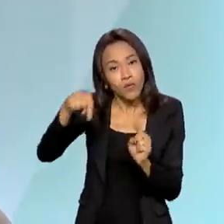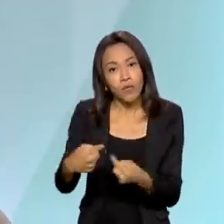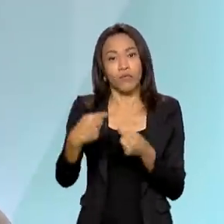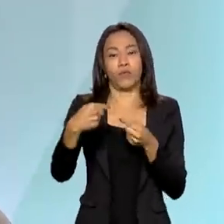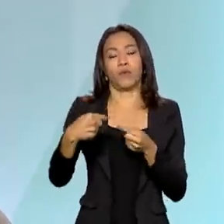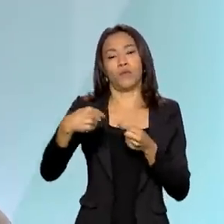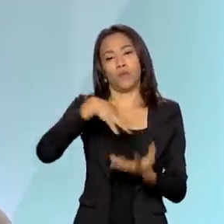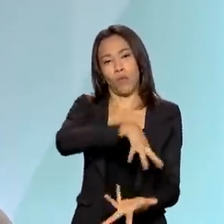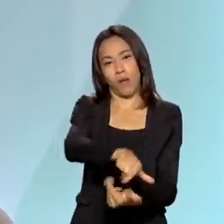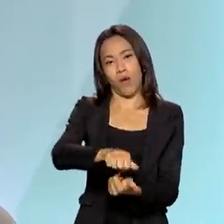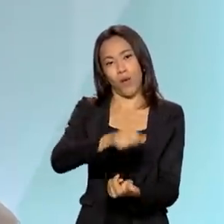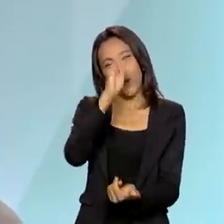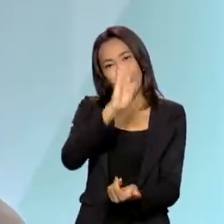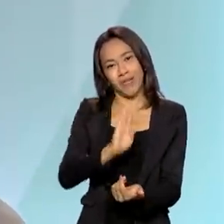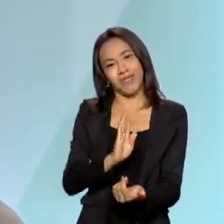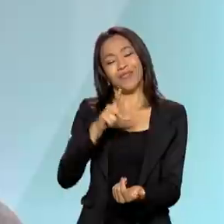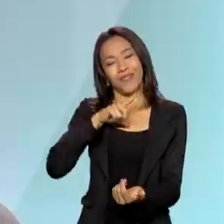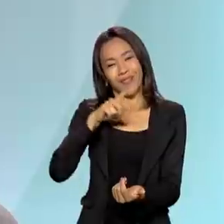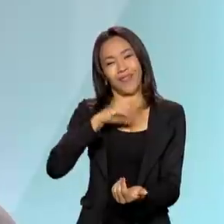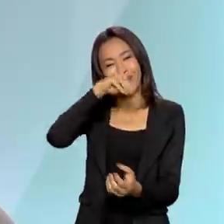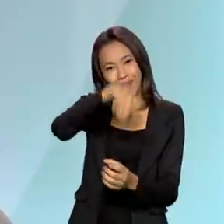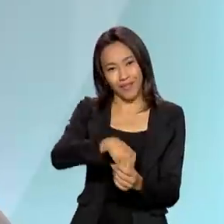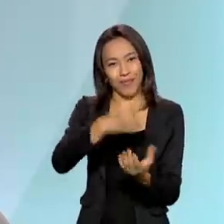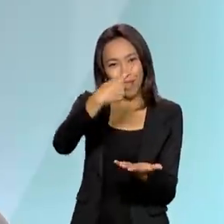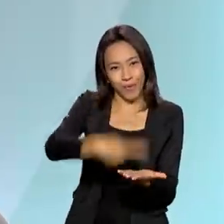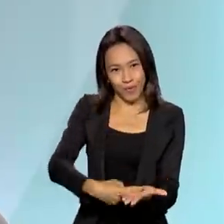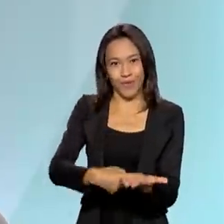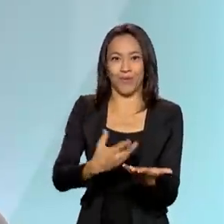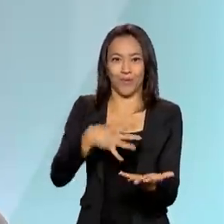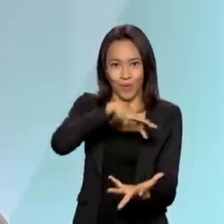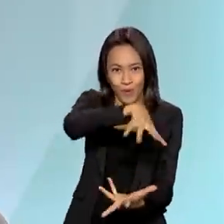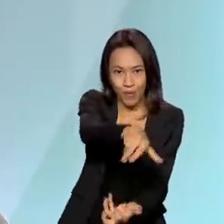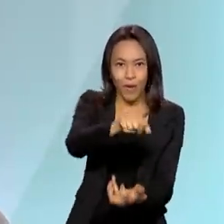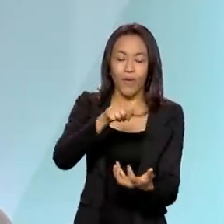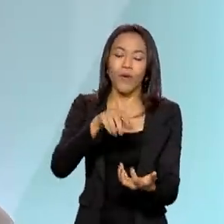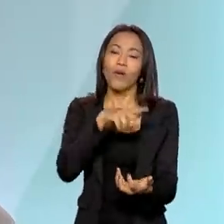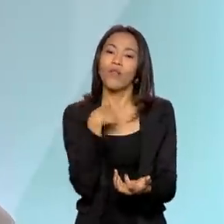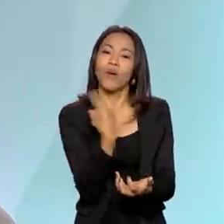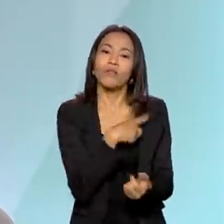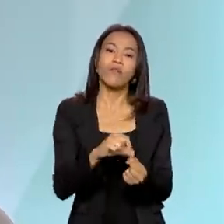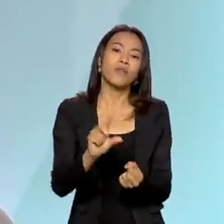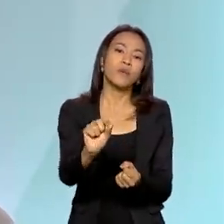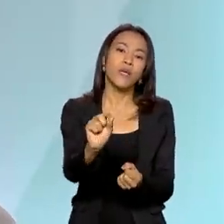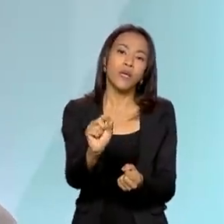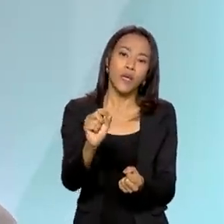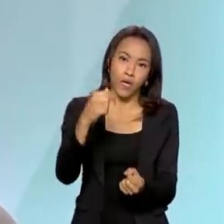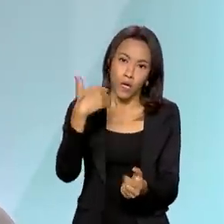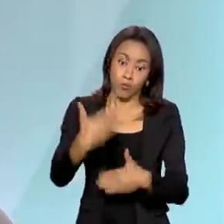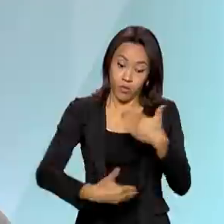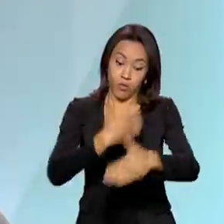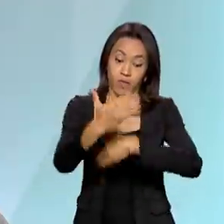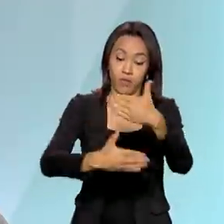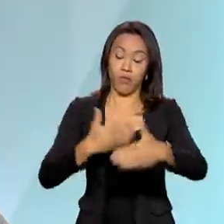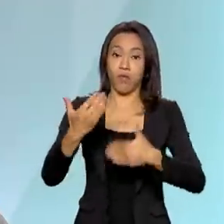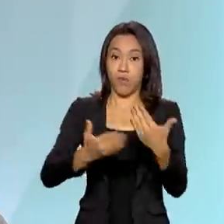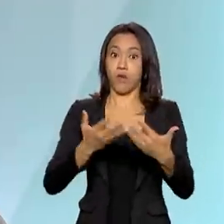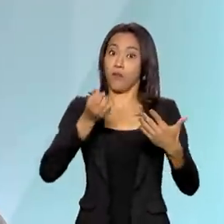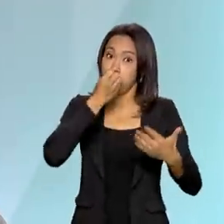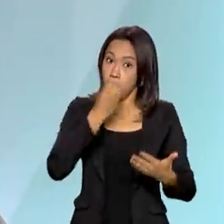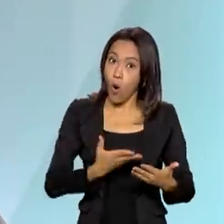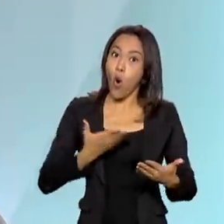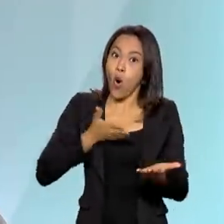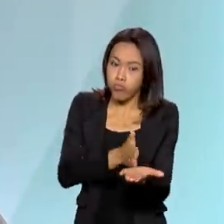O Brasil é parte da solução desse desafio global. O que nós vamos fazer? Fazer um crescimento verde na boa direção de